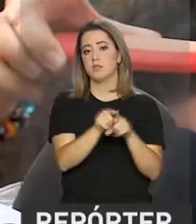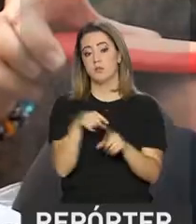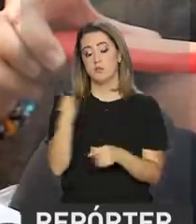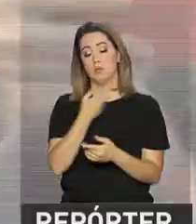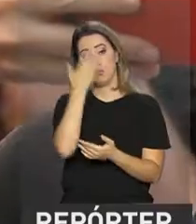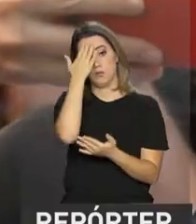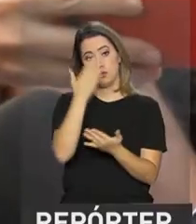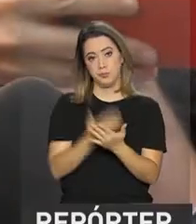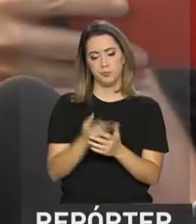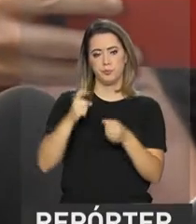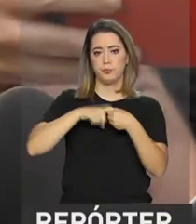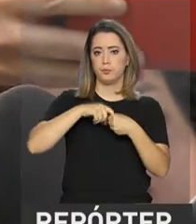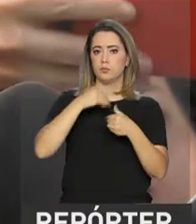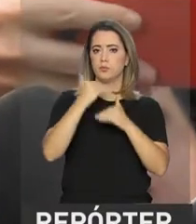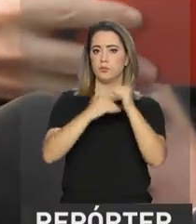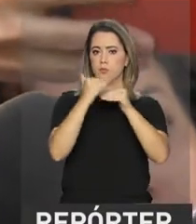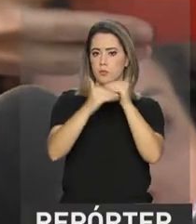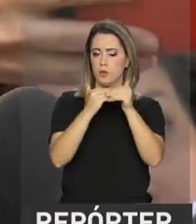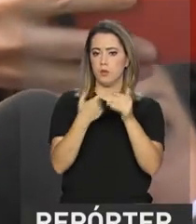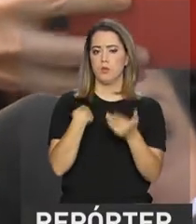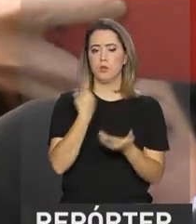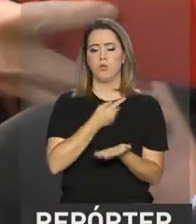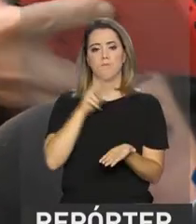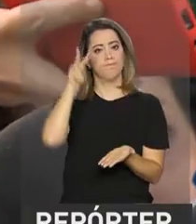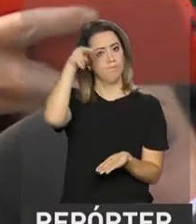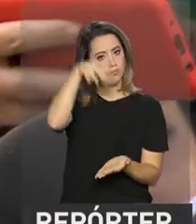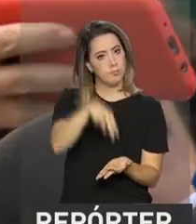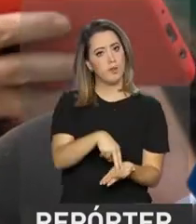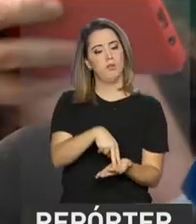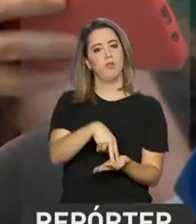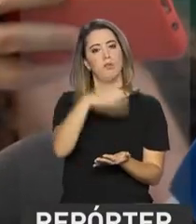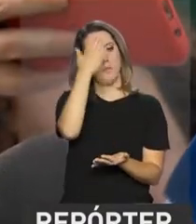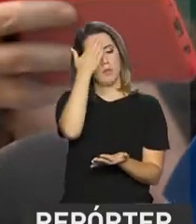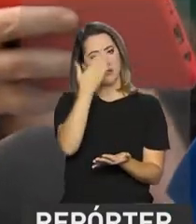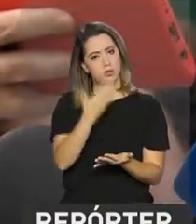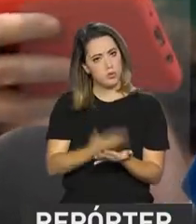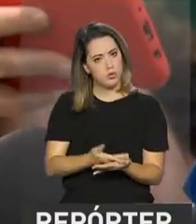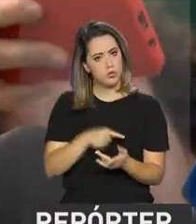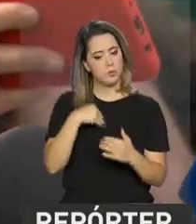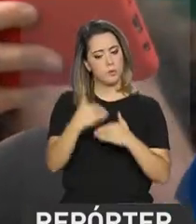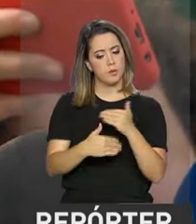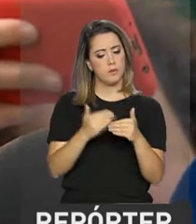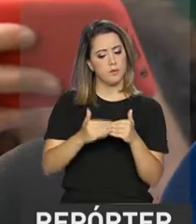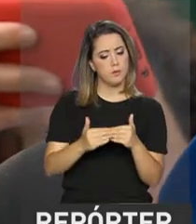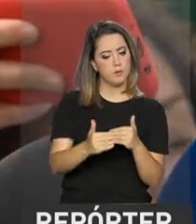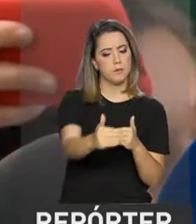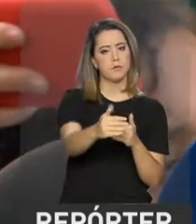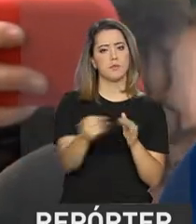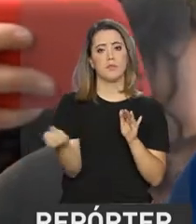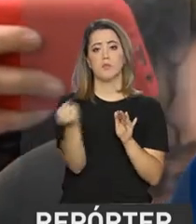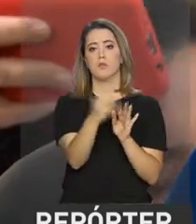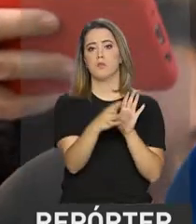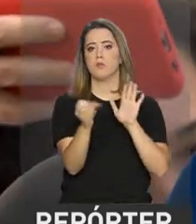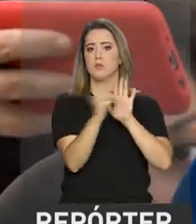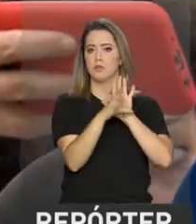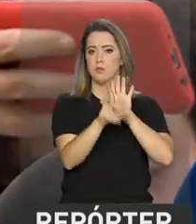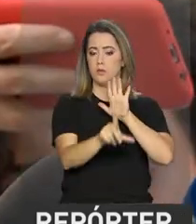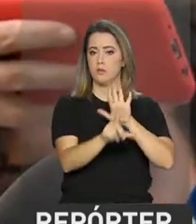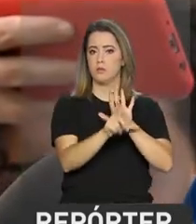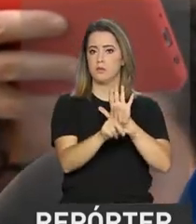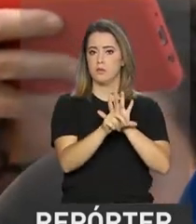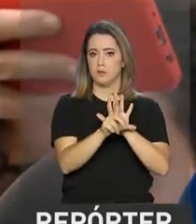do país nós estamos assim muito firmes com a nossa determinação de avançar com as reformas é que